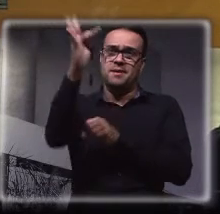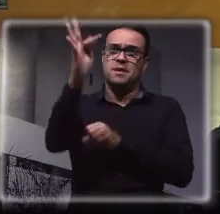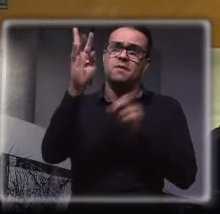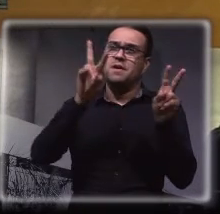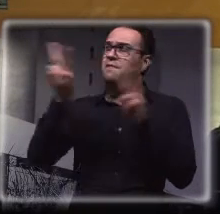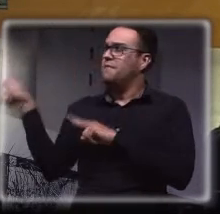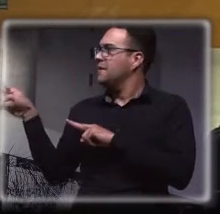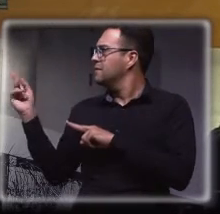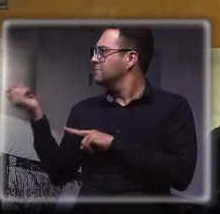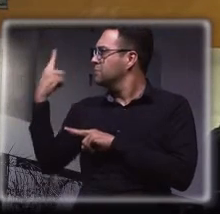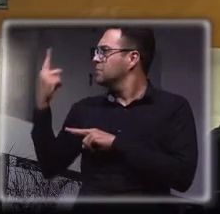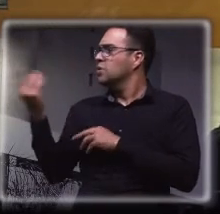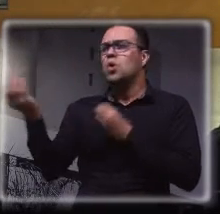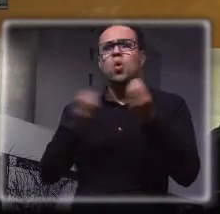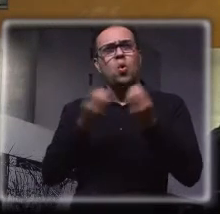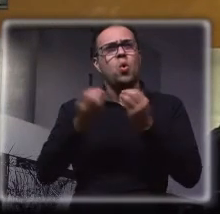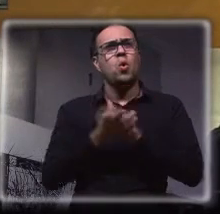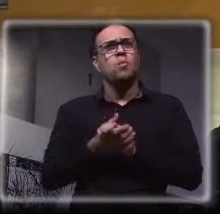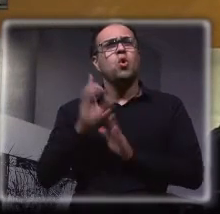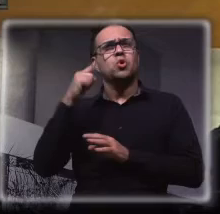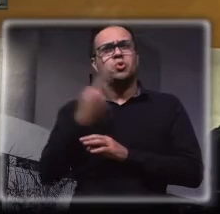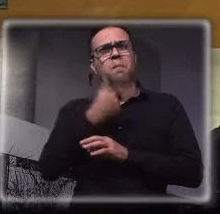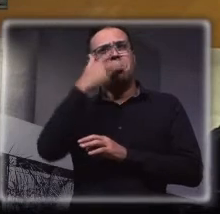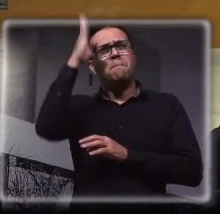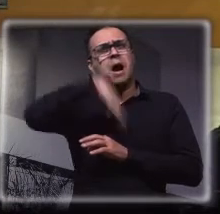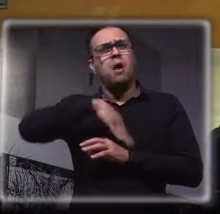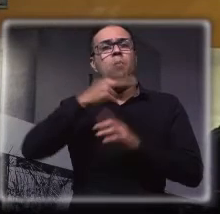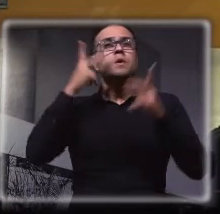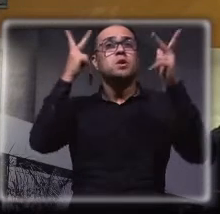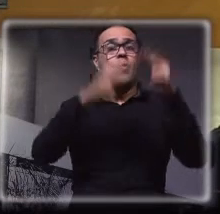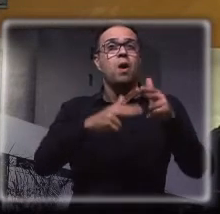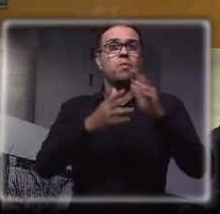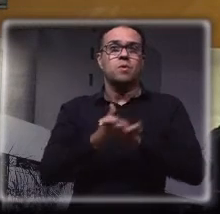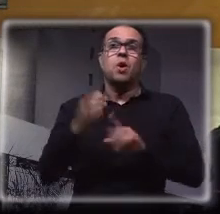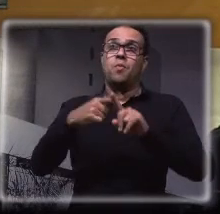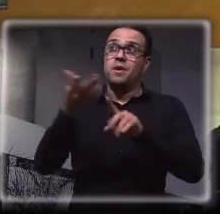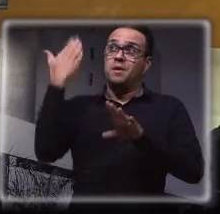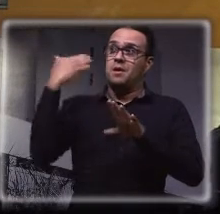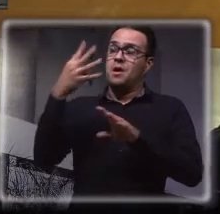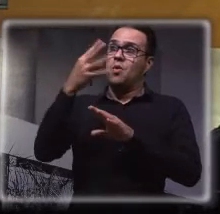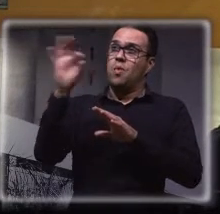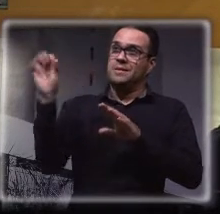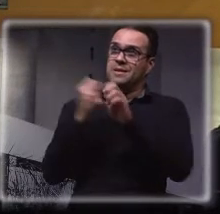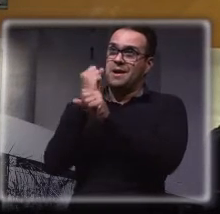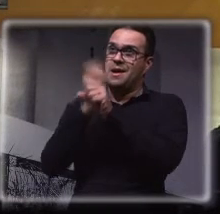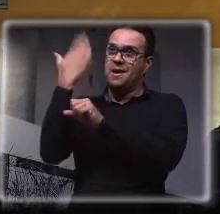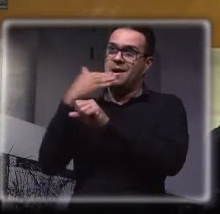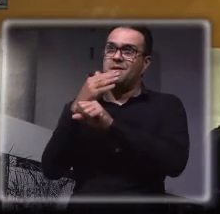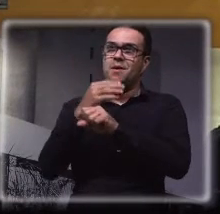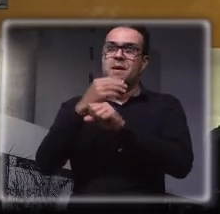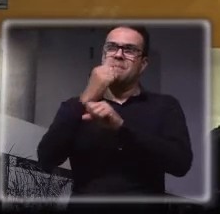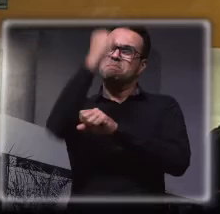vai falar como nós éramos bárbaros. Do mesmo jeito que a gente olha para as fotos antigas e